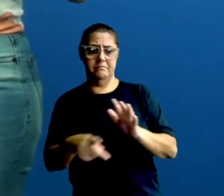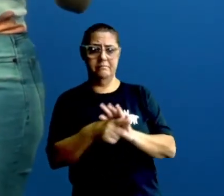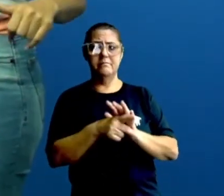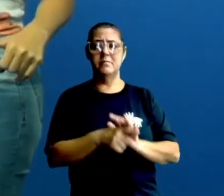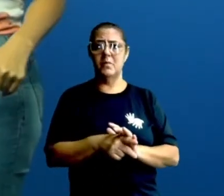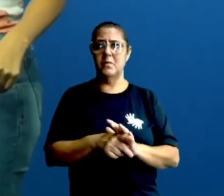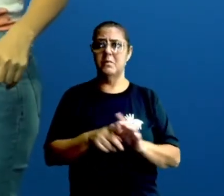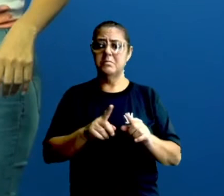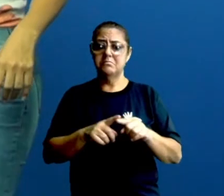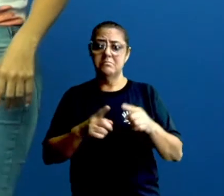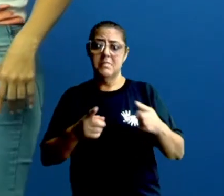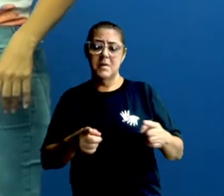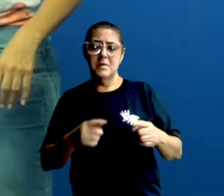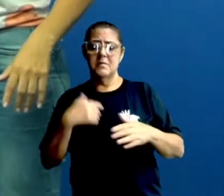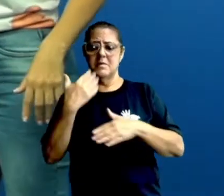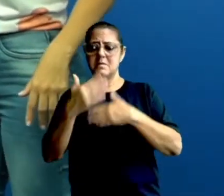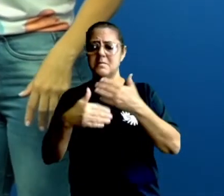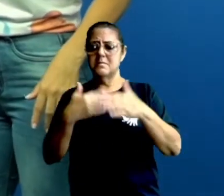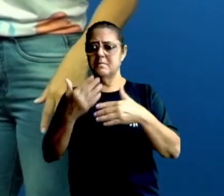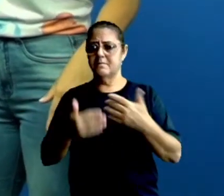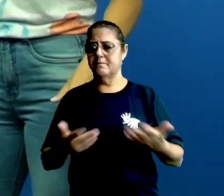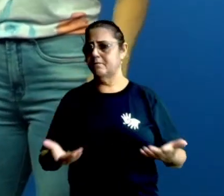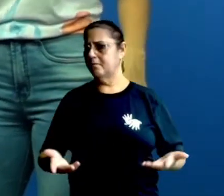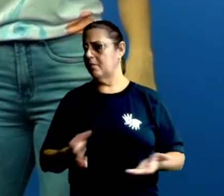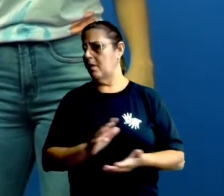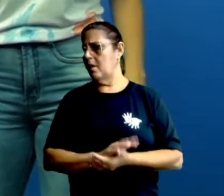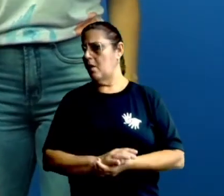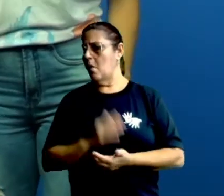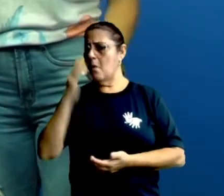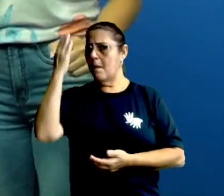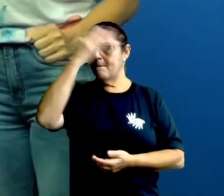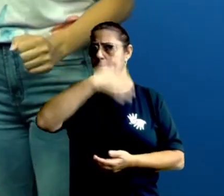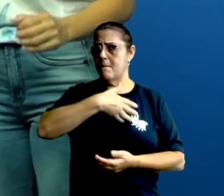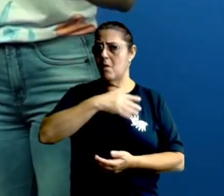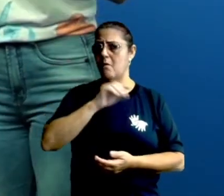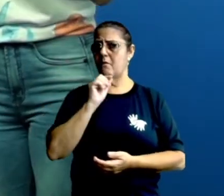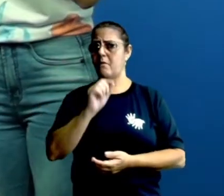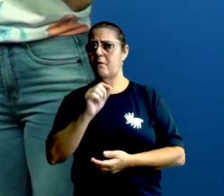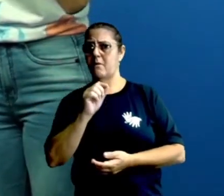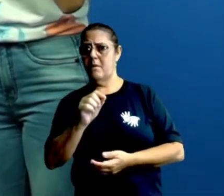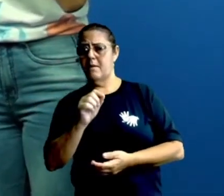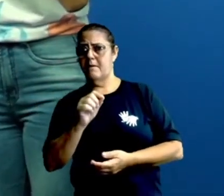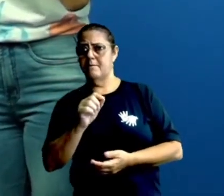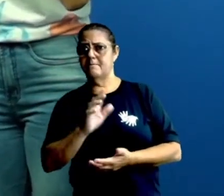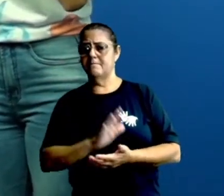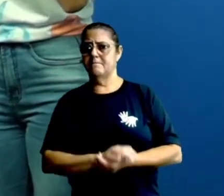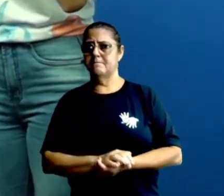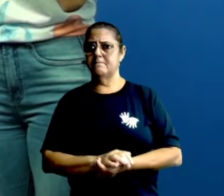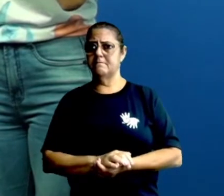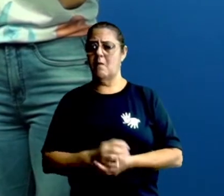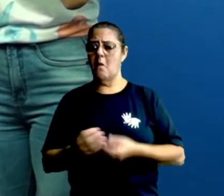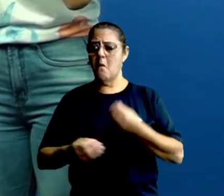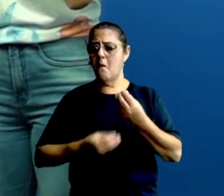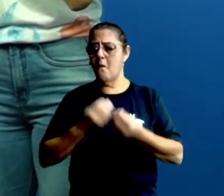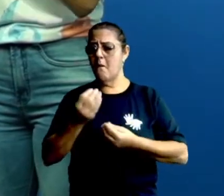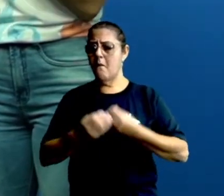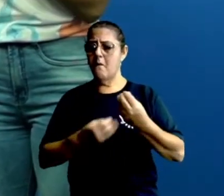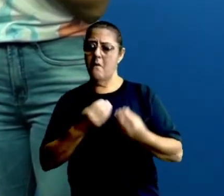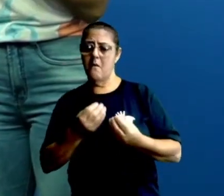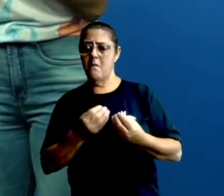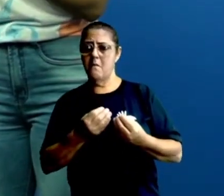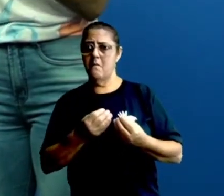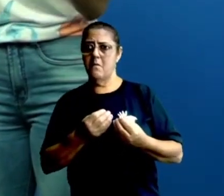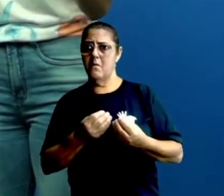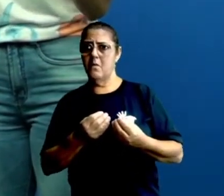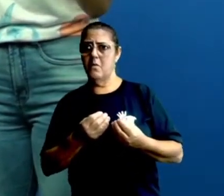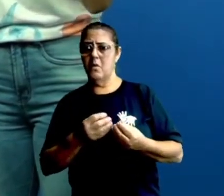vai entender nos slides seguintes. Uma prova disso, pessoal, de como essa